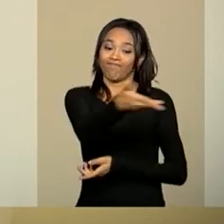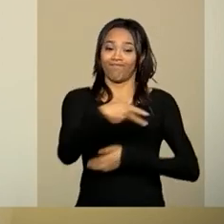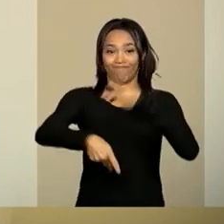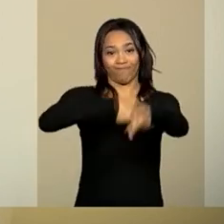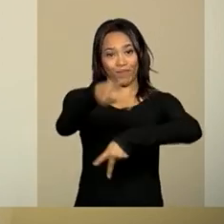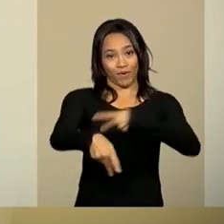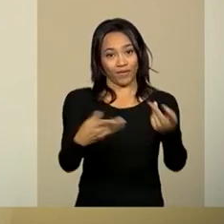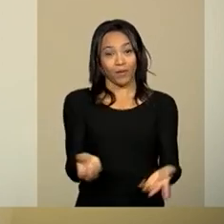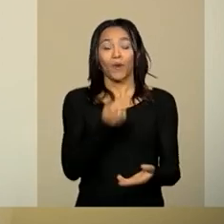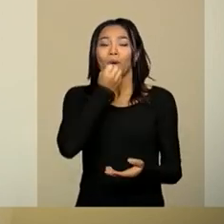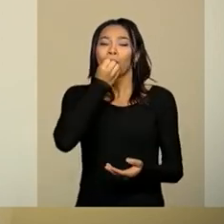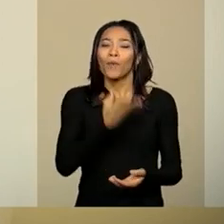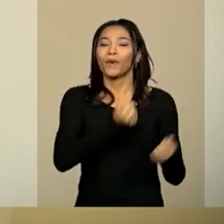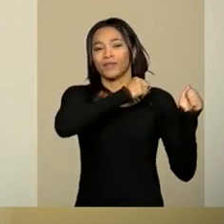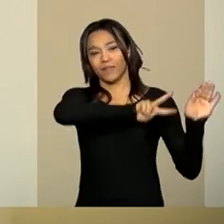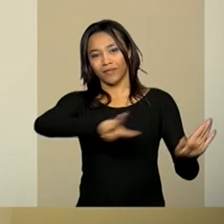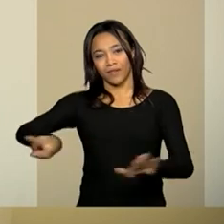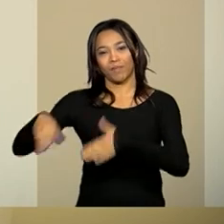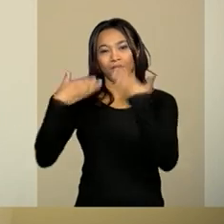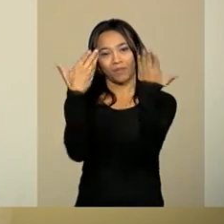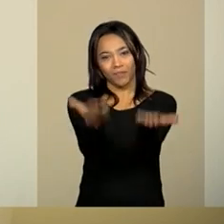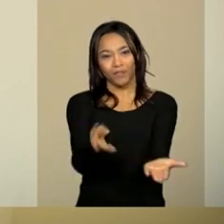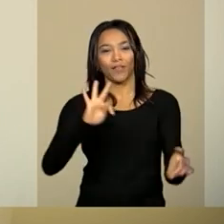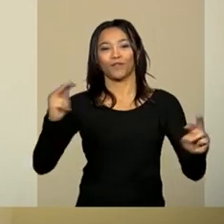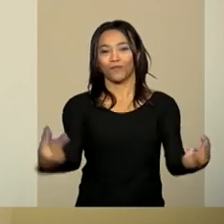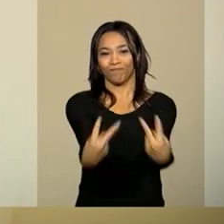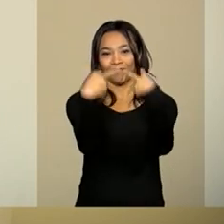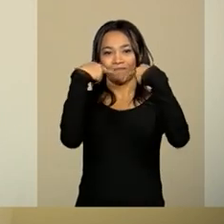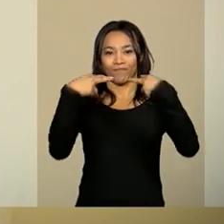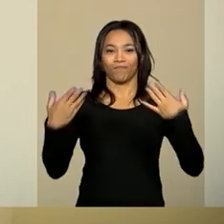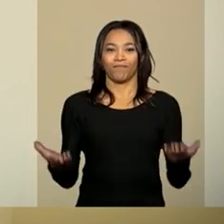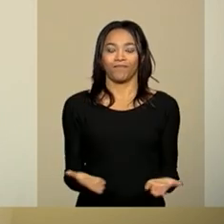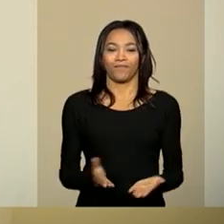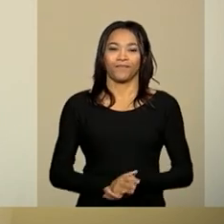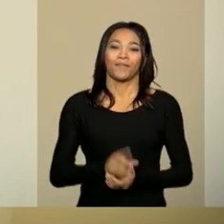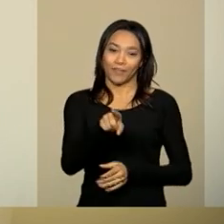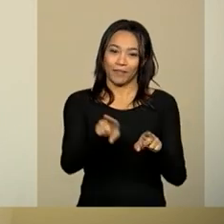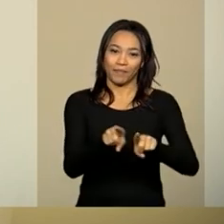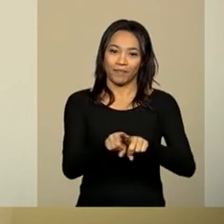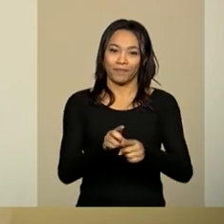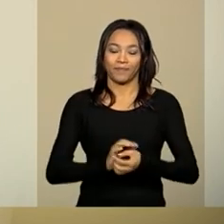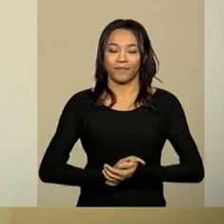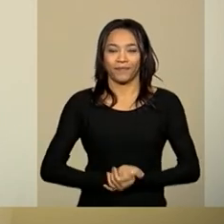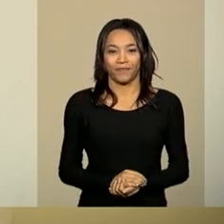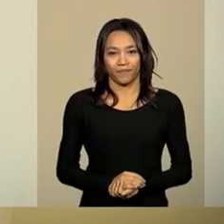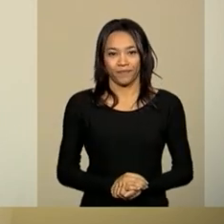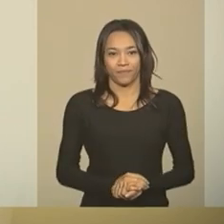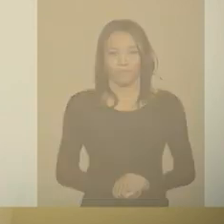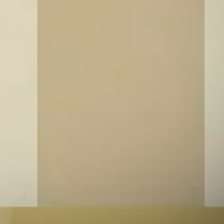população Luciano uma boa semana para você e para os nossos ouvidos a senhora tá